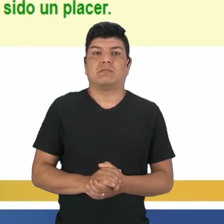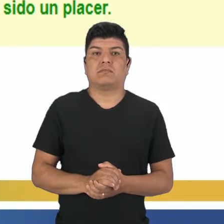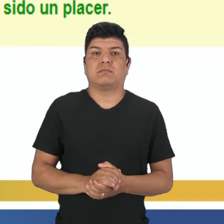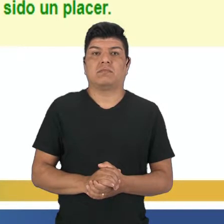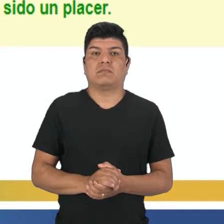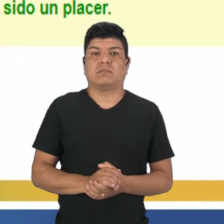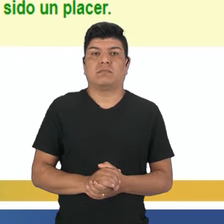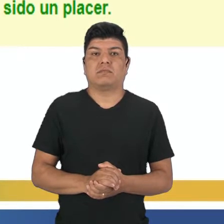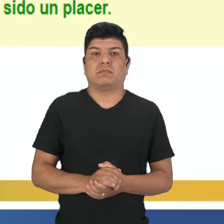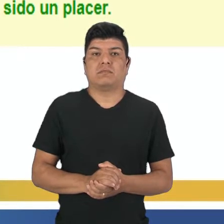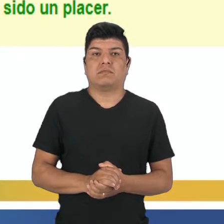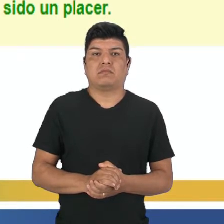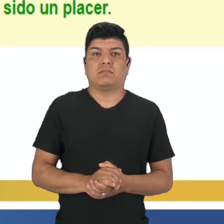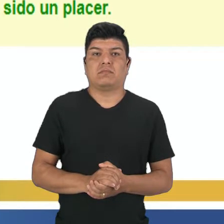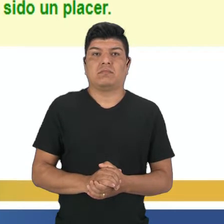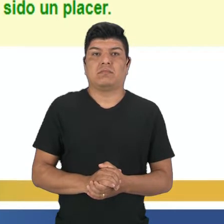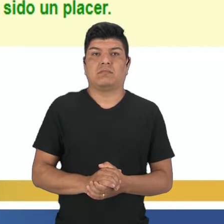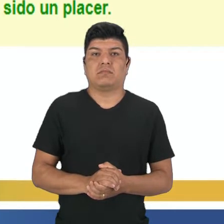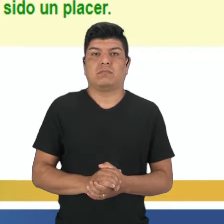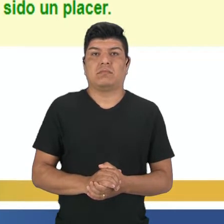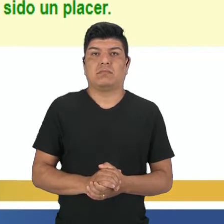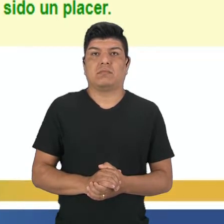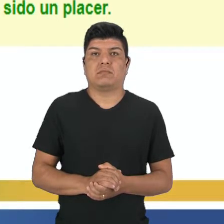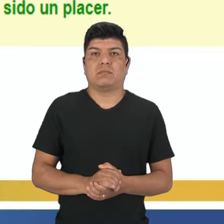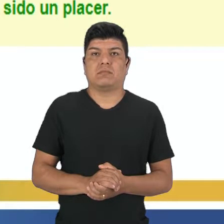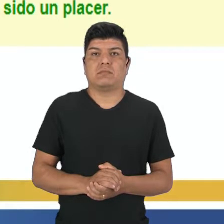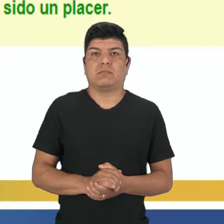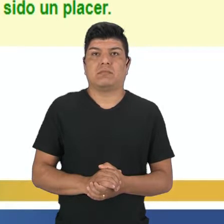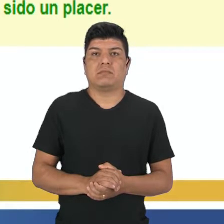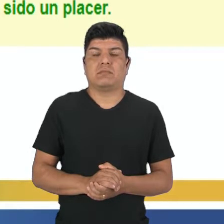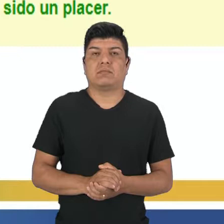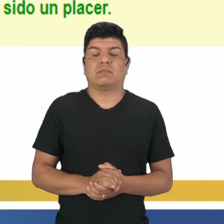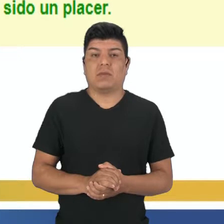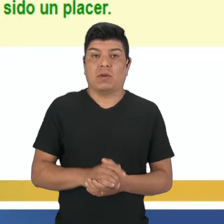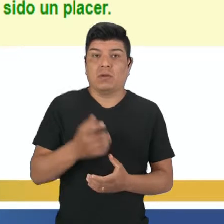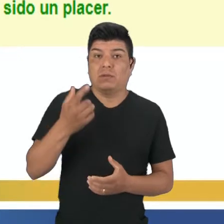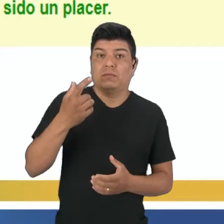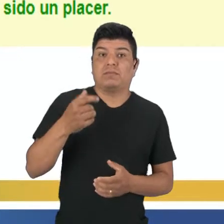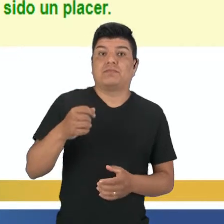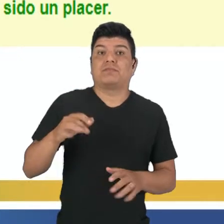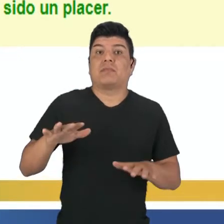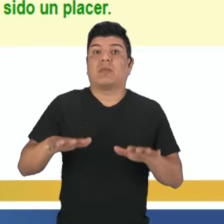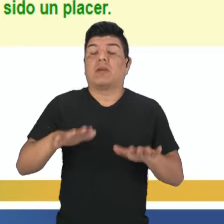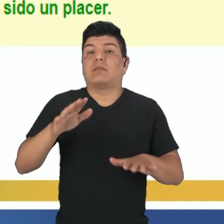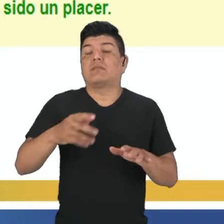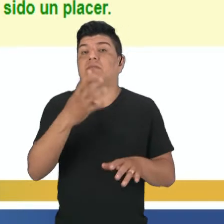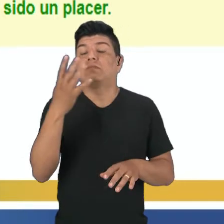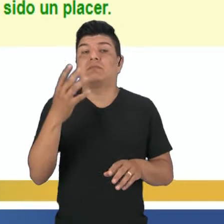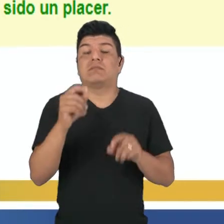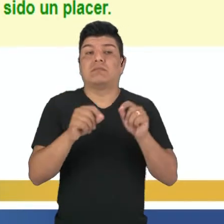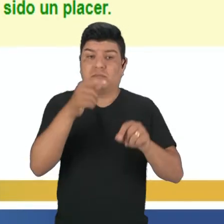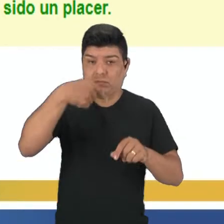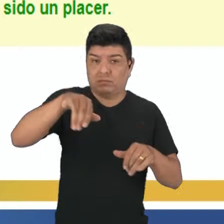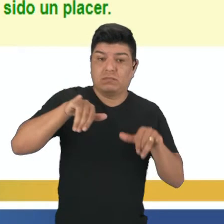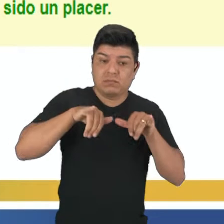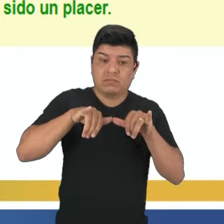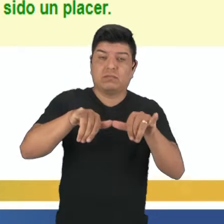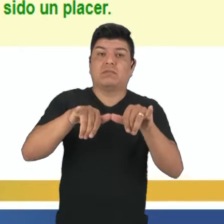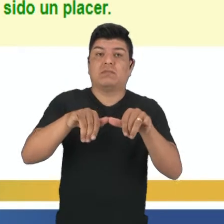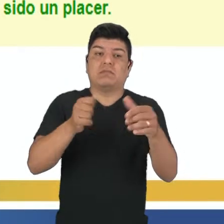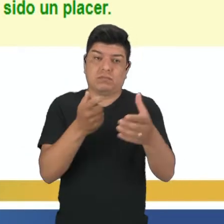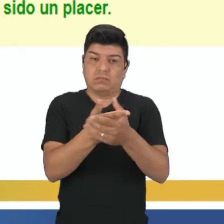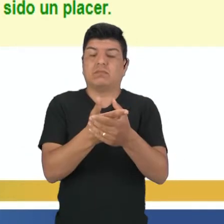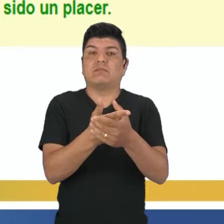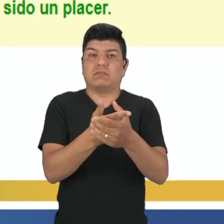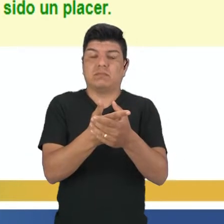ao super a fazer a compra por semana? Ou seja, quantas vezes você vai ao supermercado fazer compras na semana? Hago a